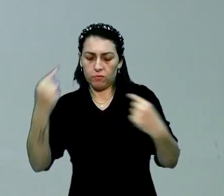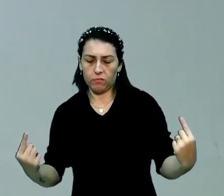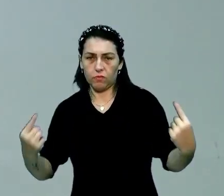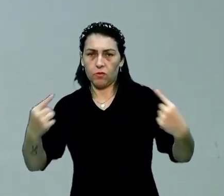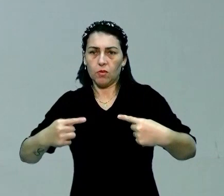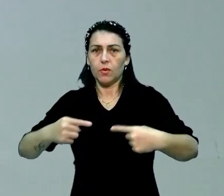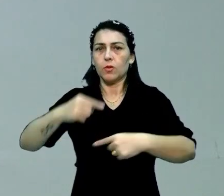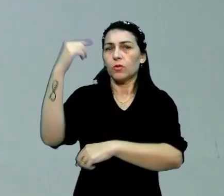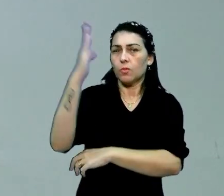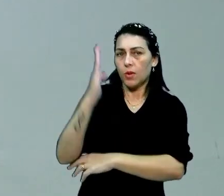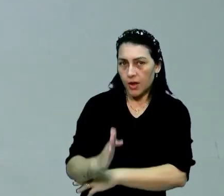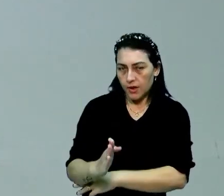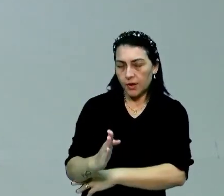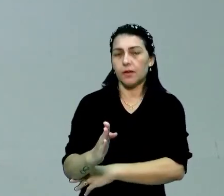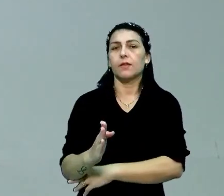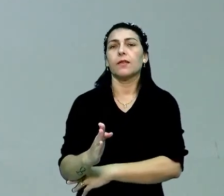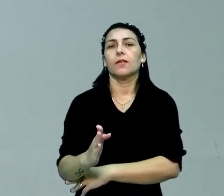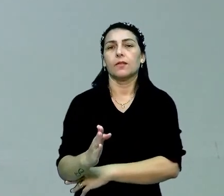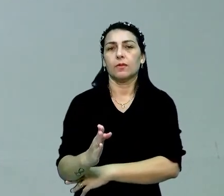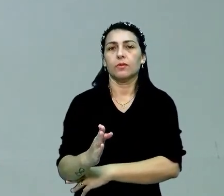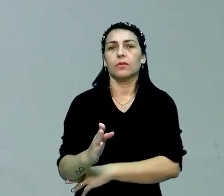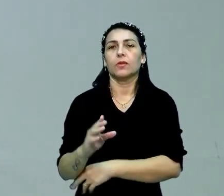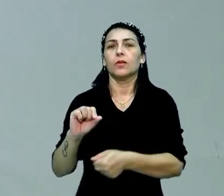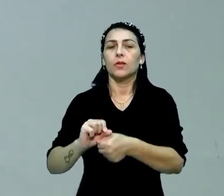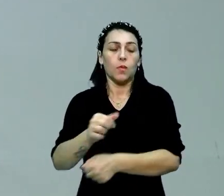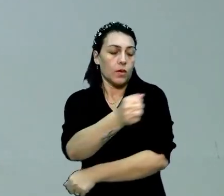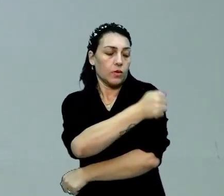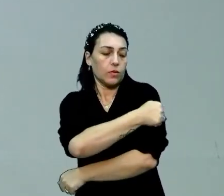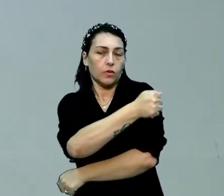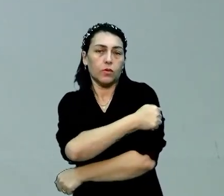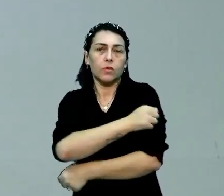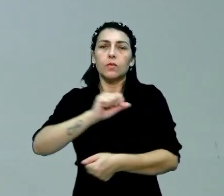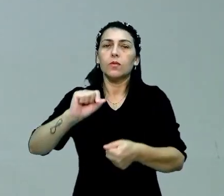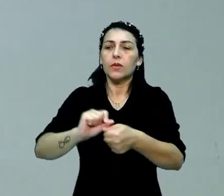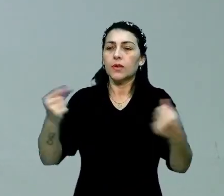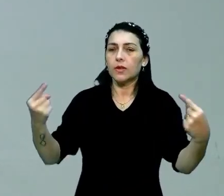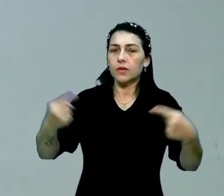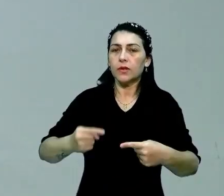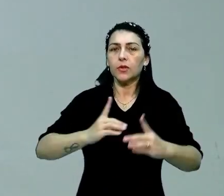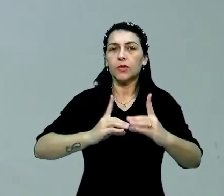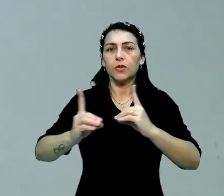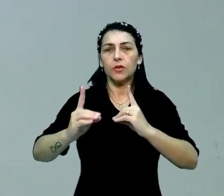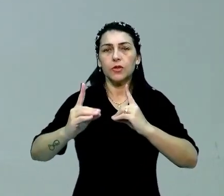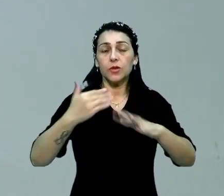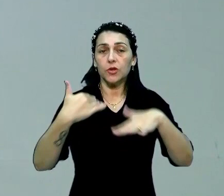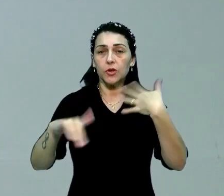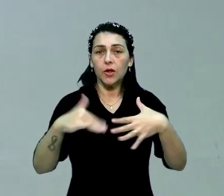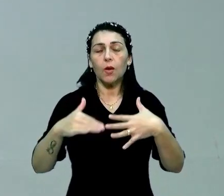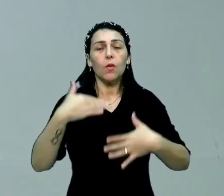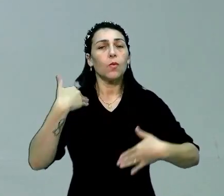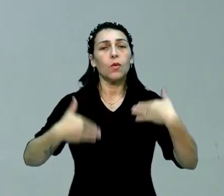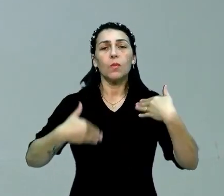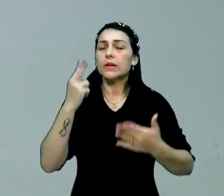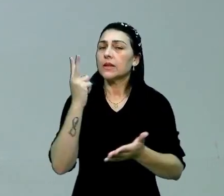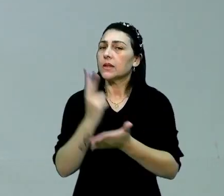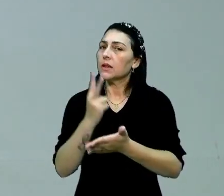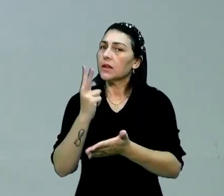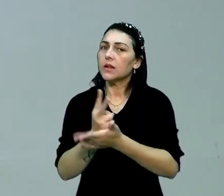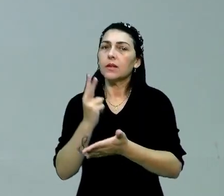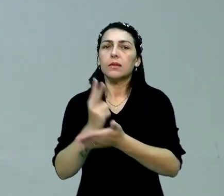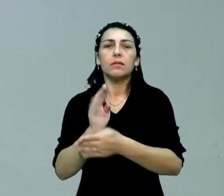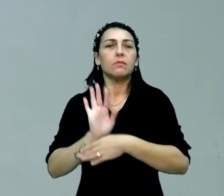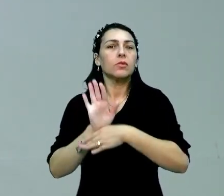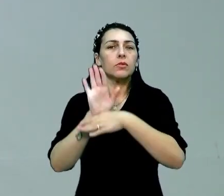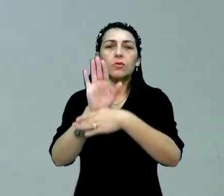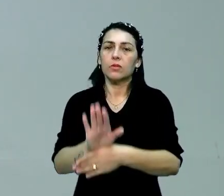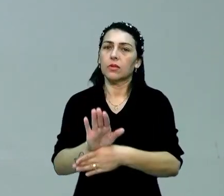do Brasil. Então, vamos botar os alunos para fazer esse tipo de dinâmica. Então, veja, o corpo sempre suprindo a demanda